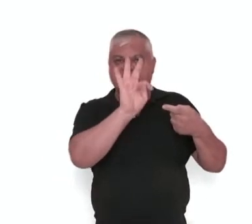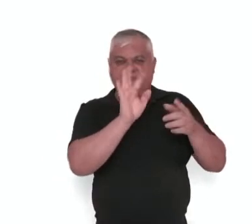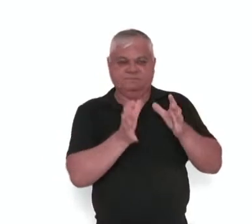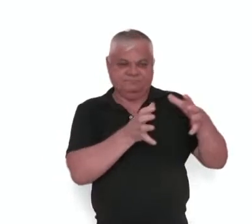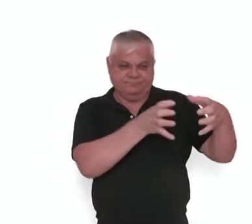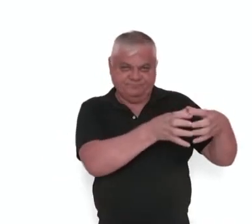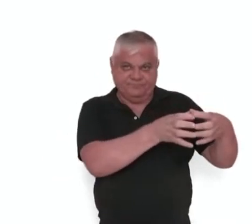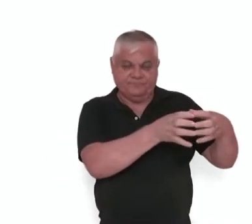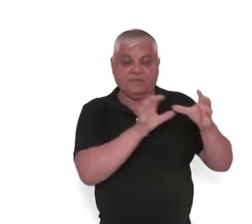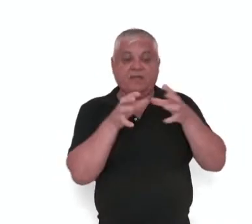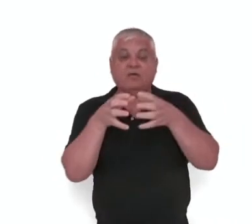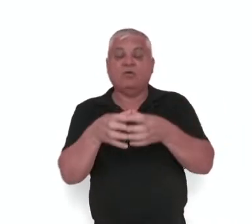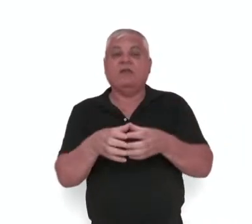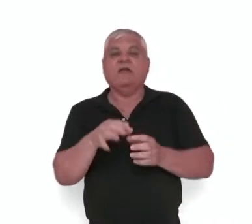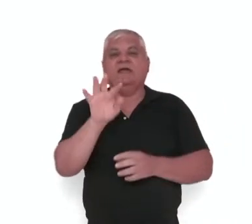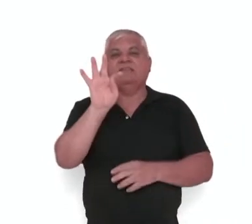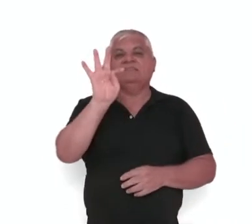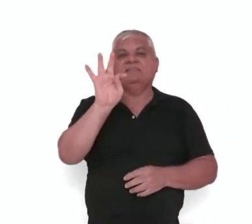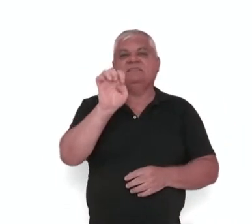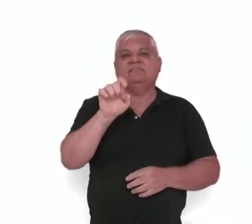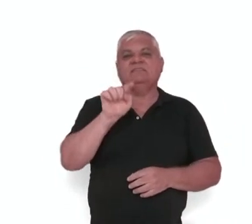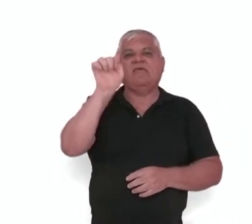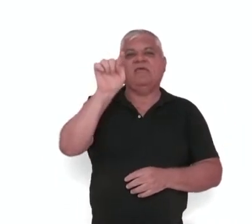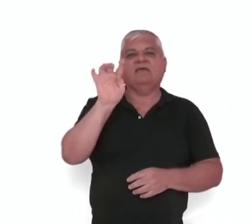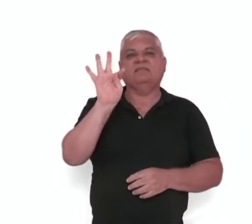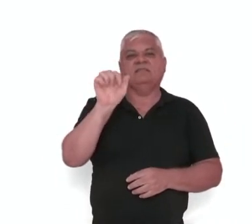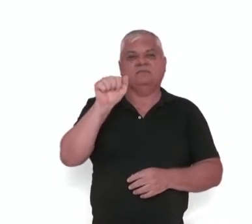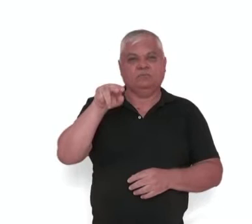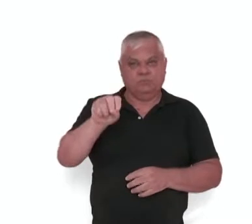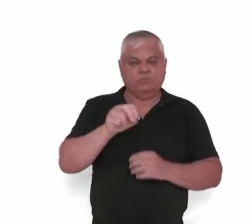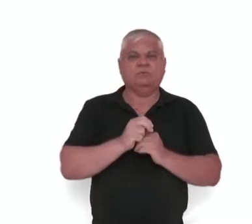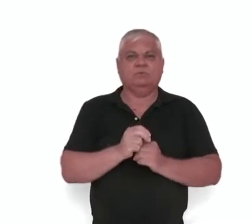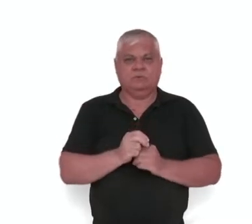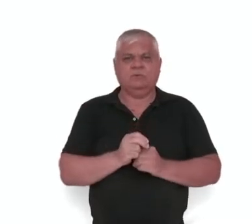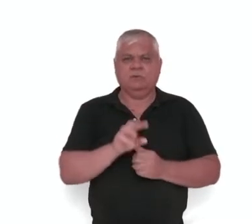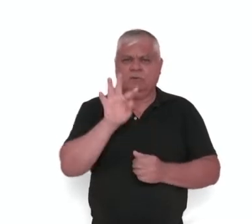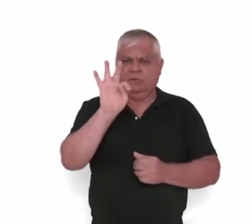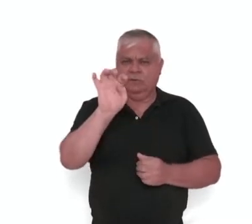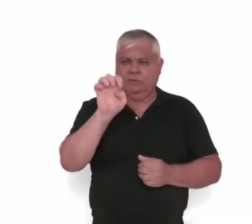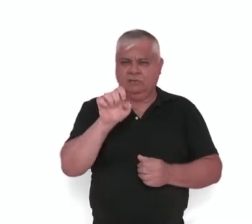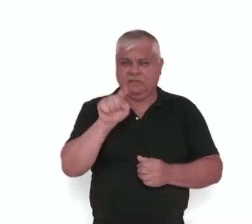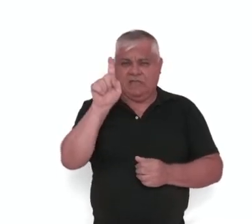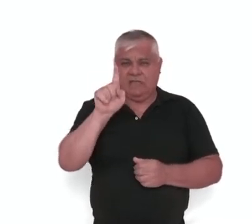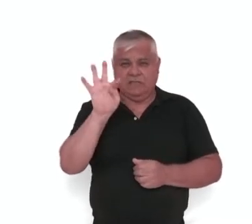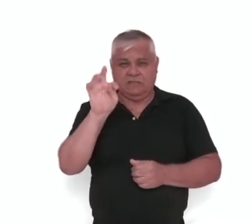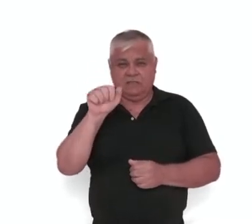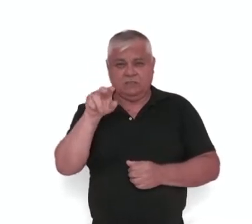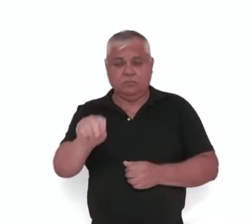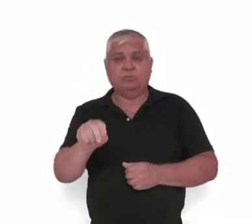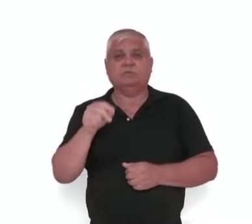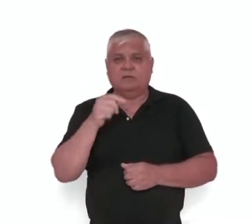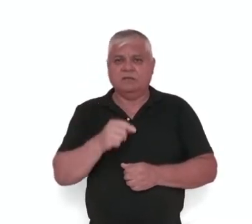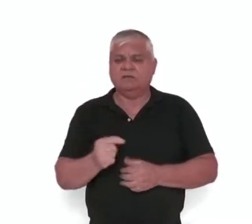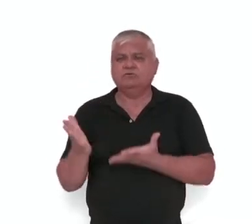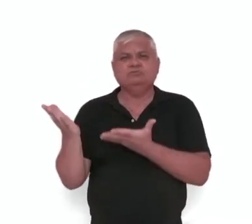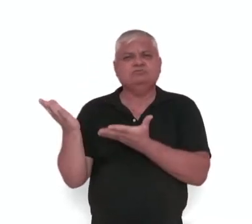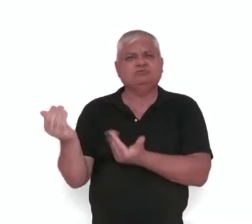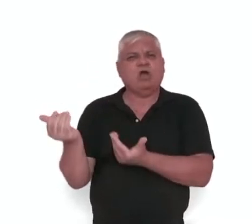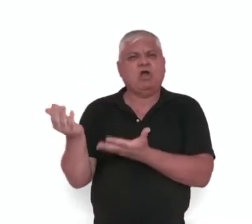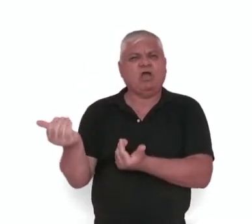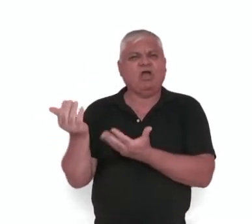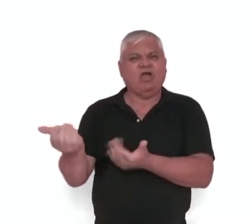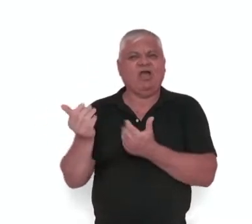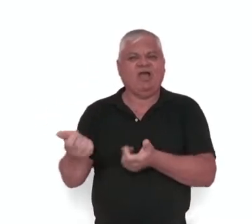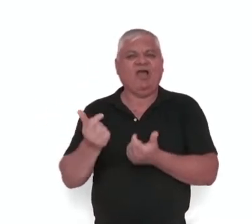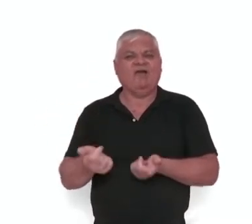de uma doença que é o tétano, né? Uma doença que, infelizmente, pega muita garotada aí, né? Garotada que gosta de